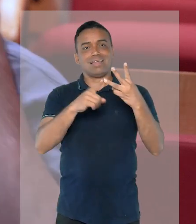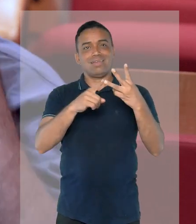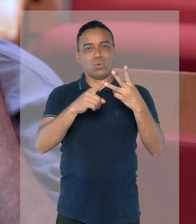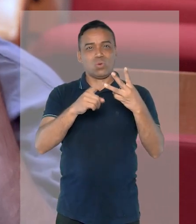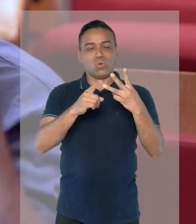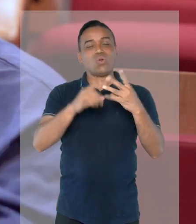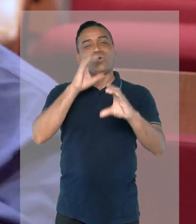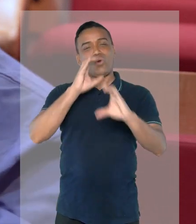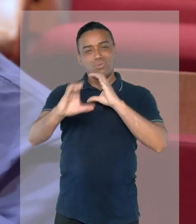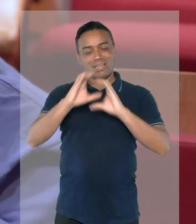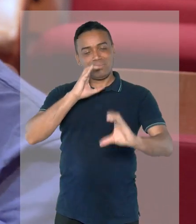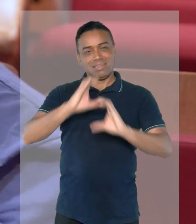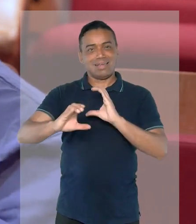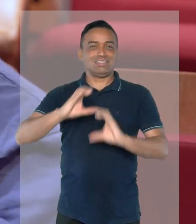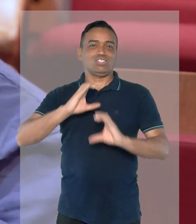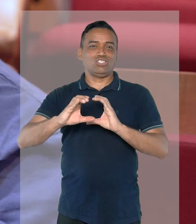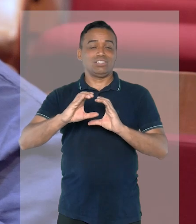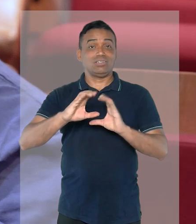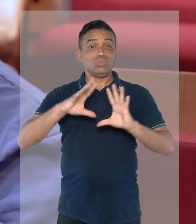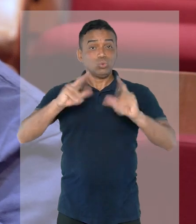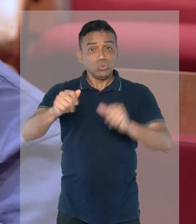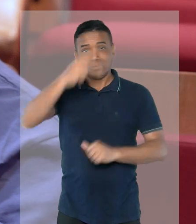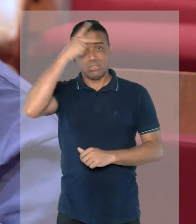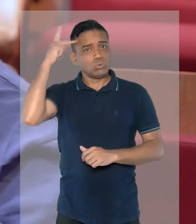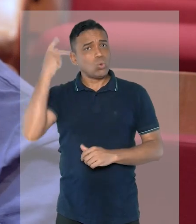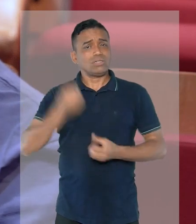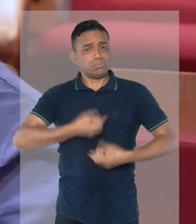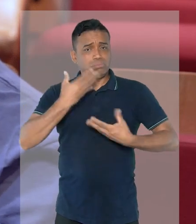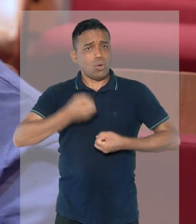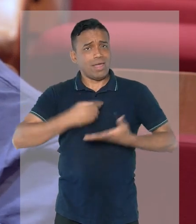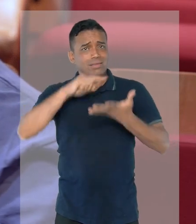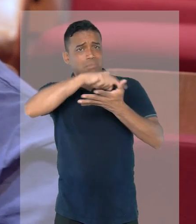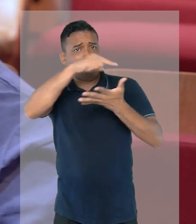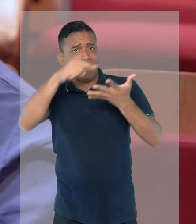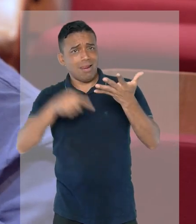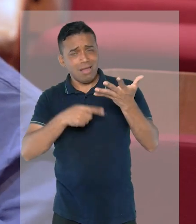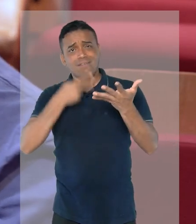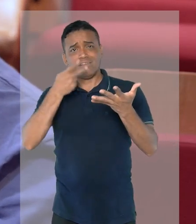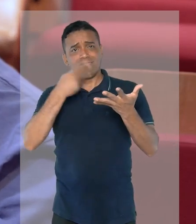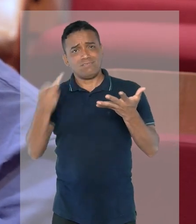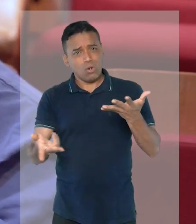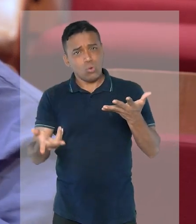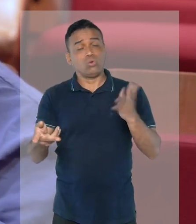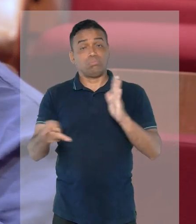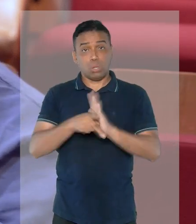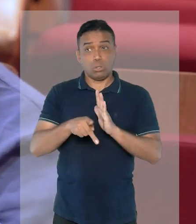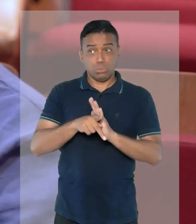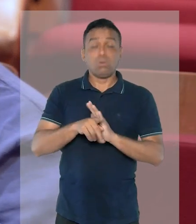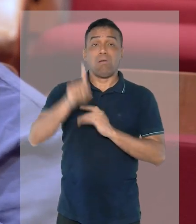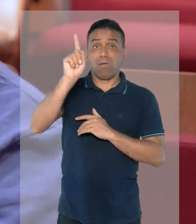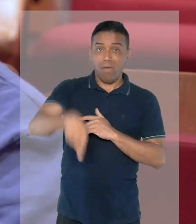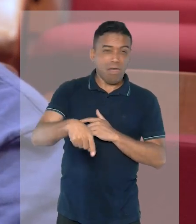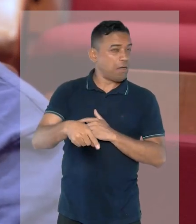Eu acho que o terceiro termo é a comunicabilidade. Todos os grandes poetas que você arrolou aí, por exemplo, que foram e que são,